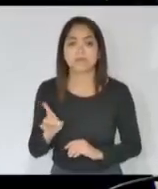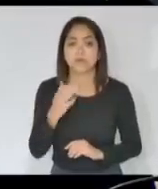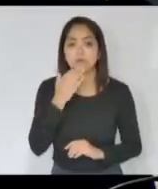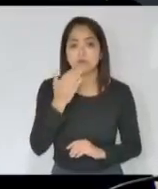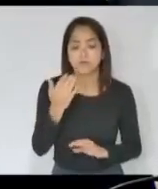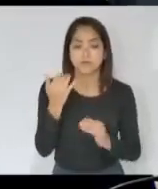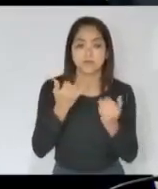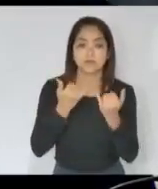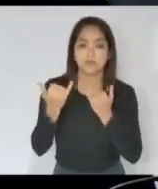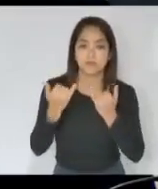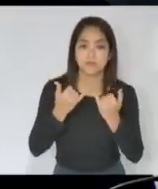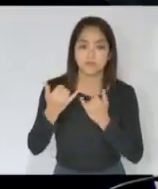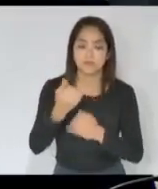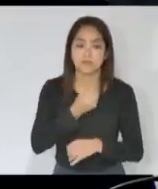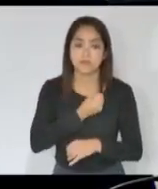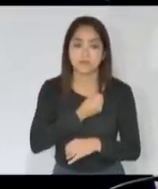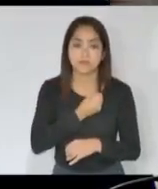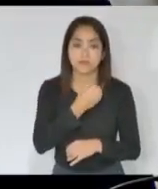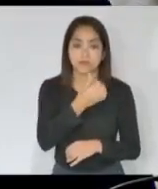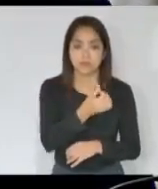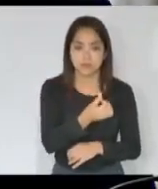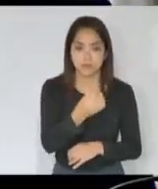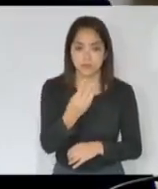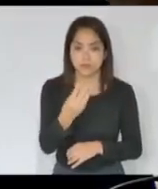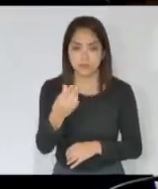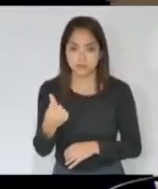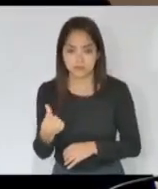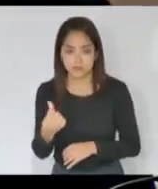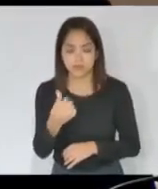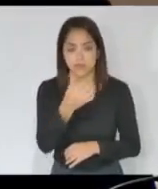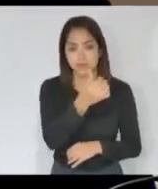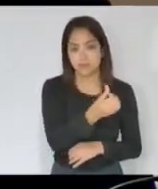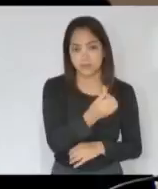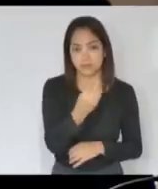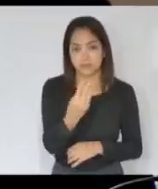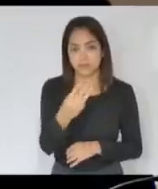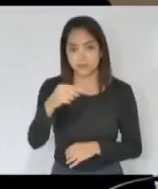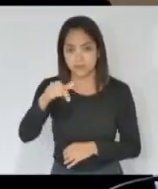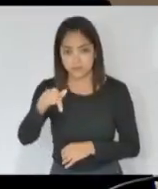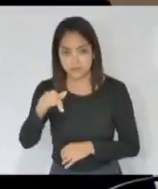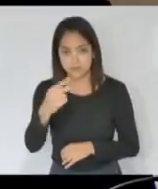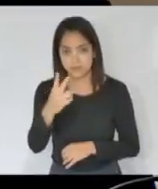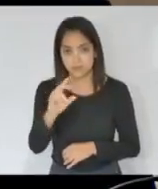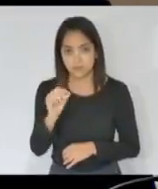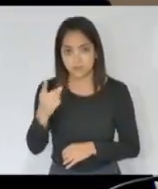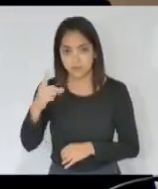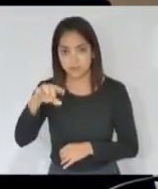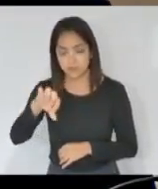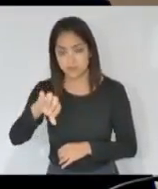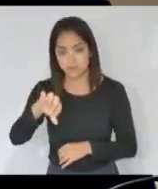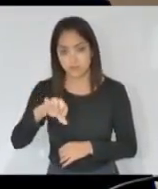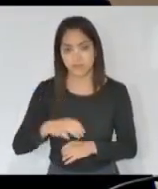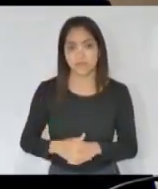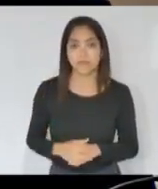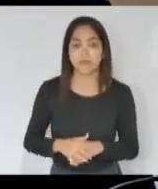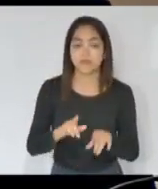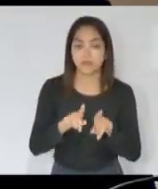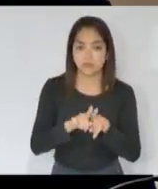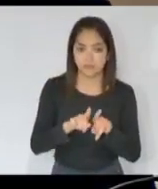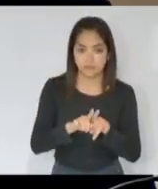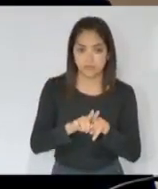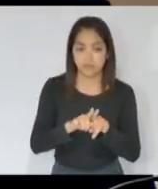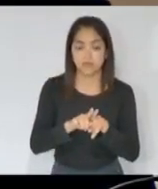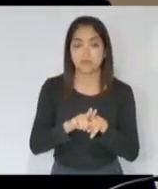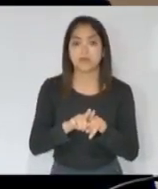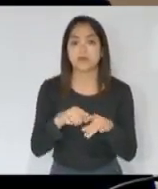de informação número 636 e 637 de 2019. Igualmente, o senhor